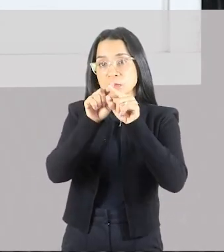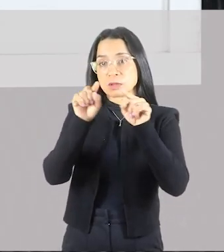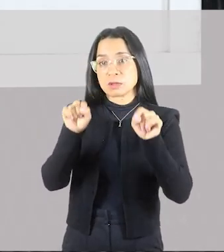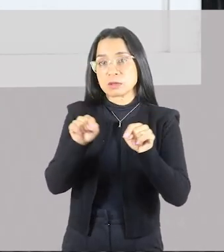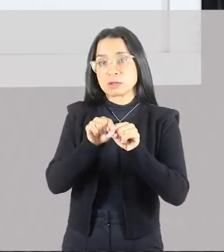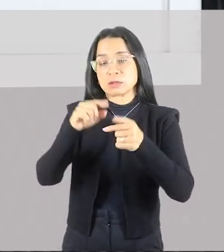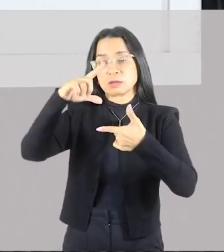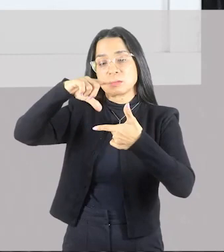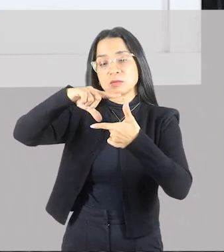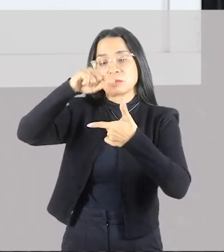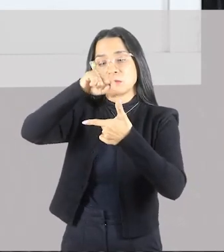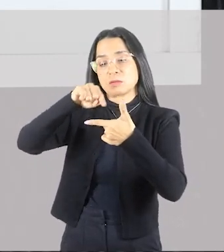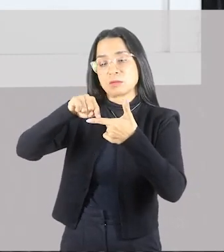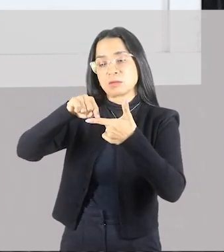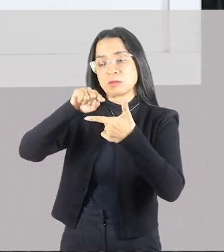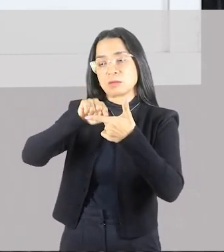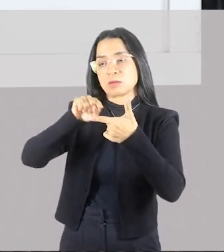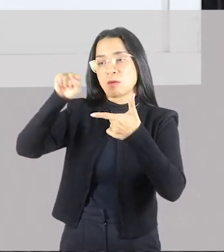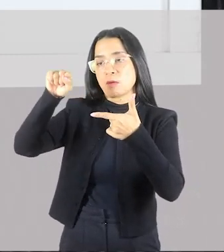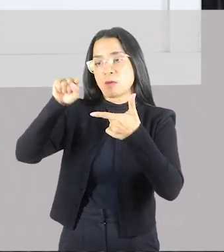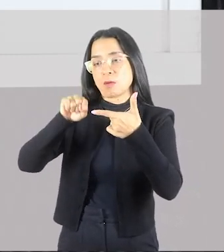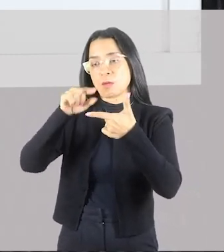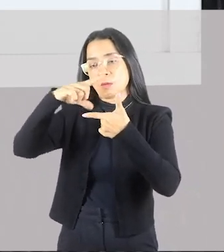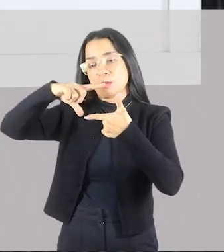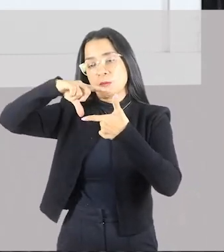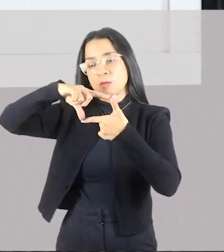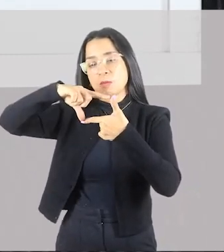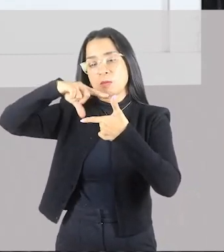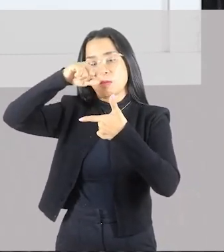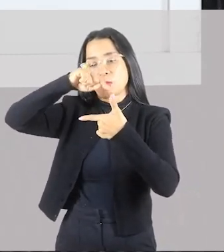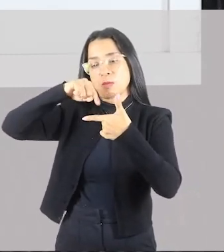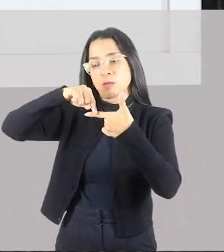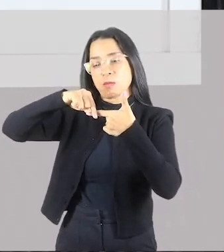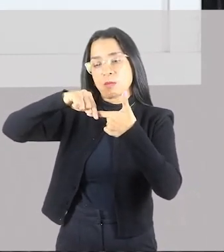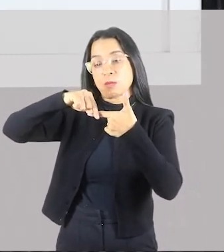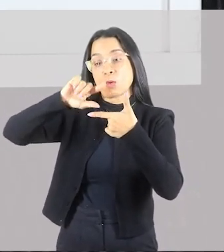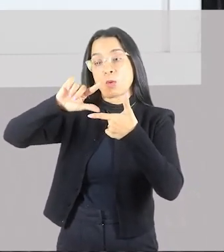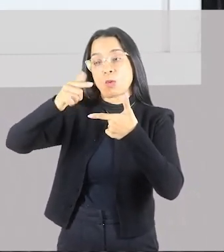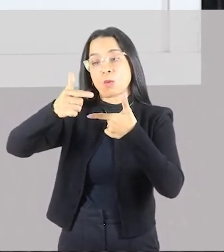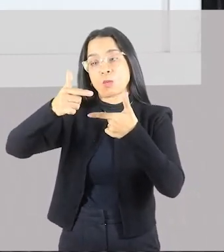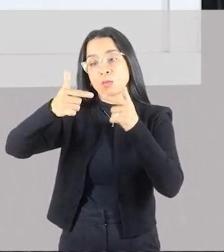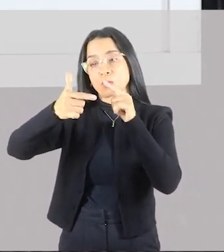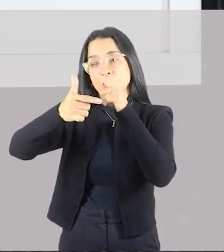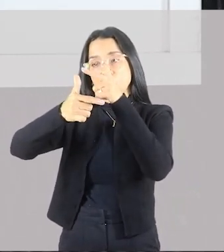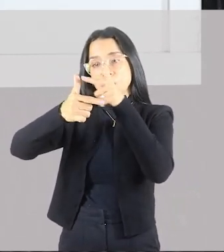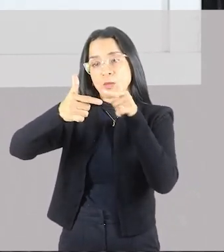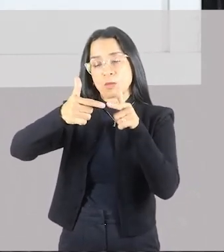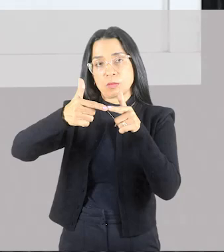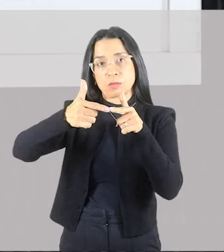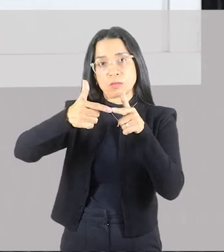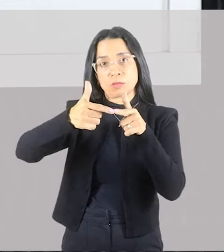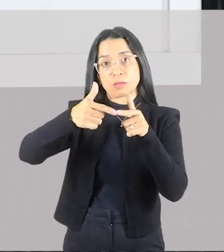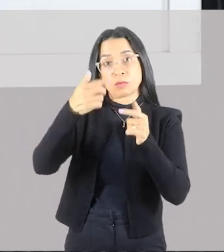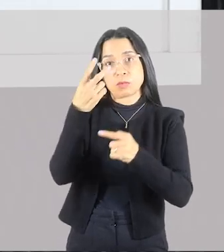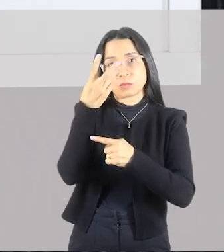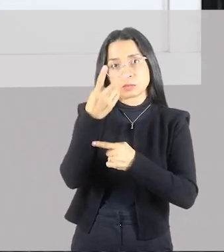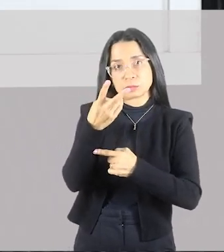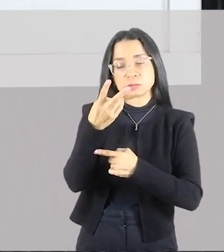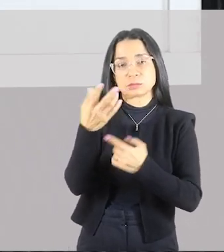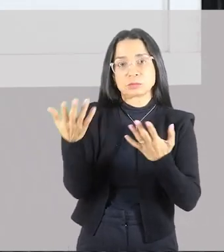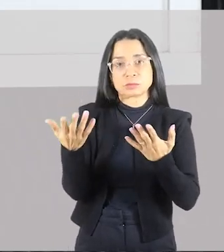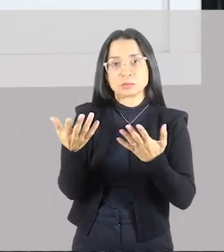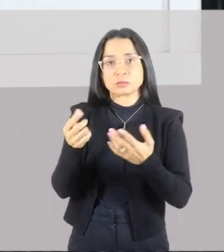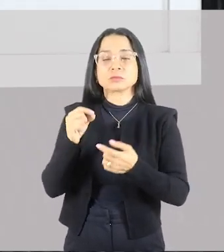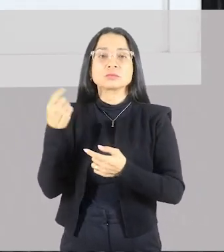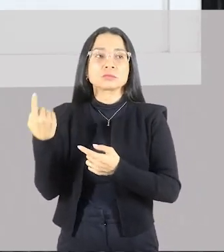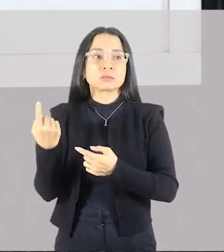a altura e o triângulo é metade, por isso que é base vezes a altura dividido por 2. Certo? Então, no caso aqui do retângulo,